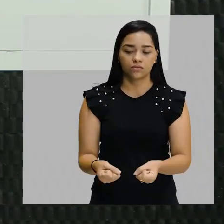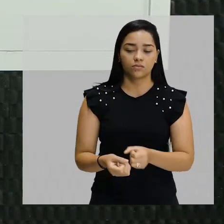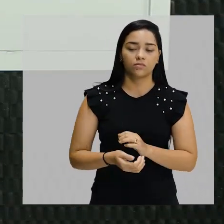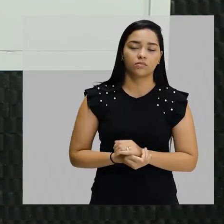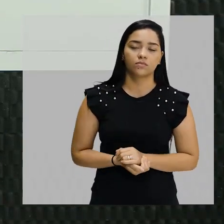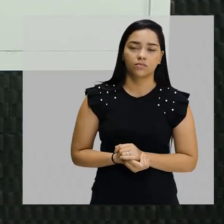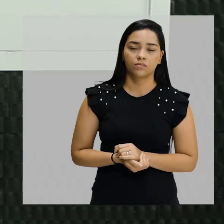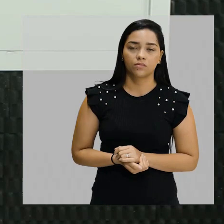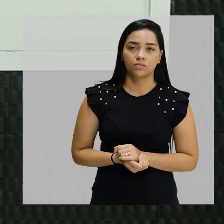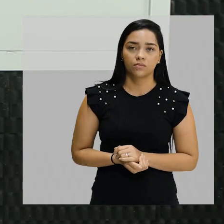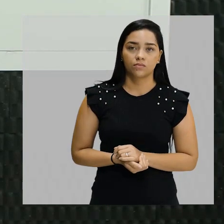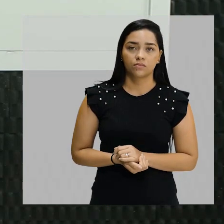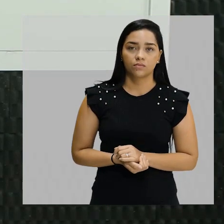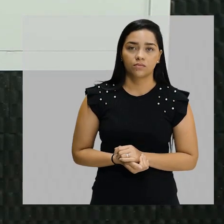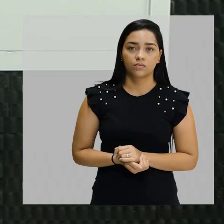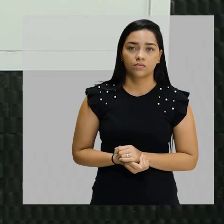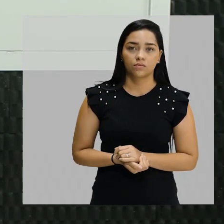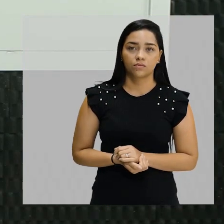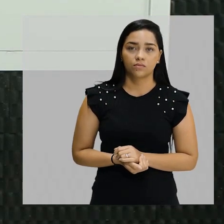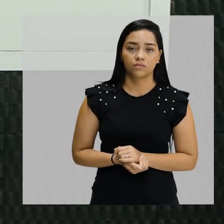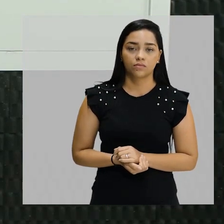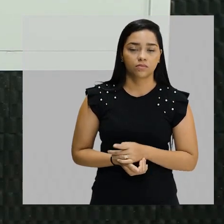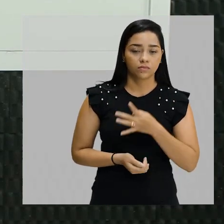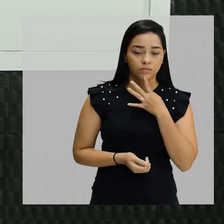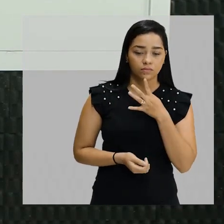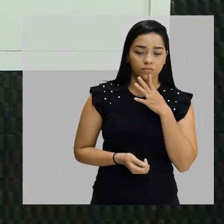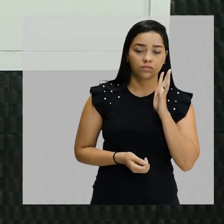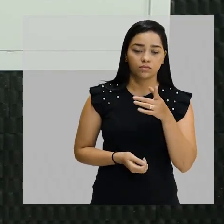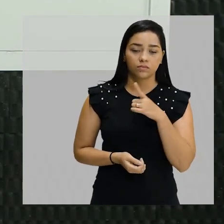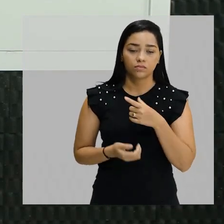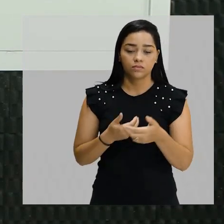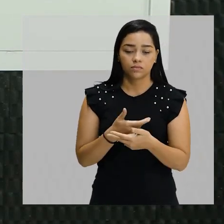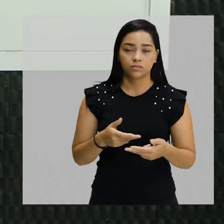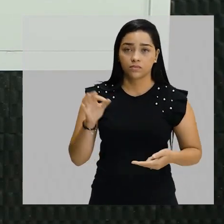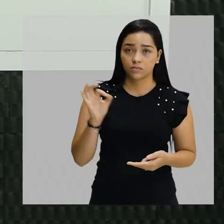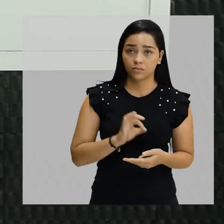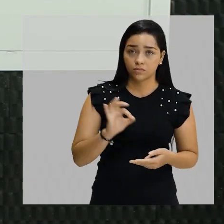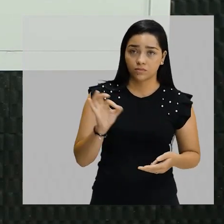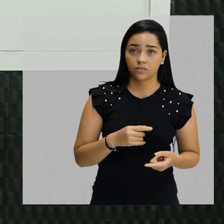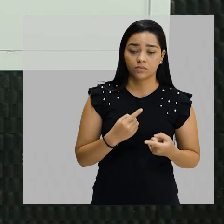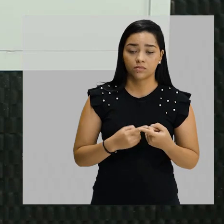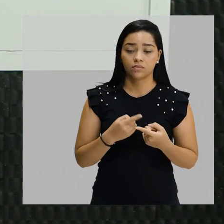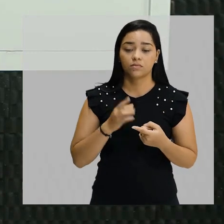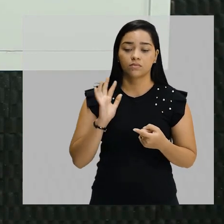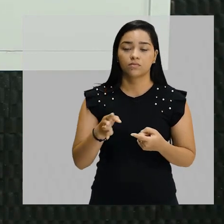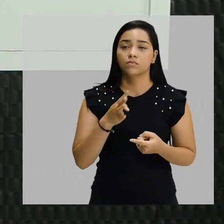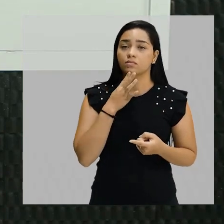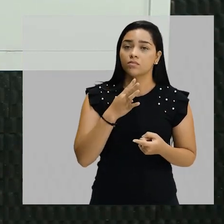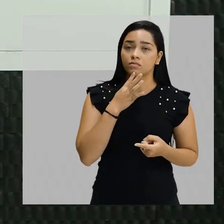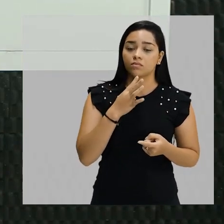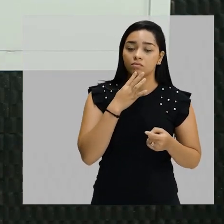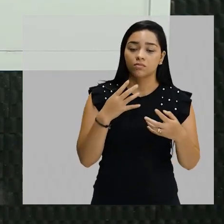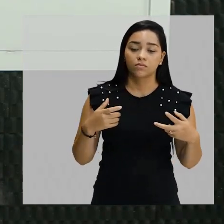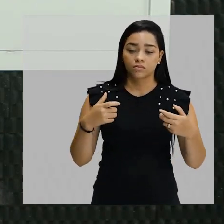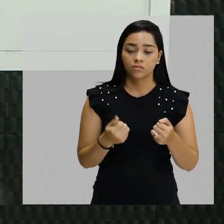conhecimento Olha então nós já temos esses dados aqui ó porque já é conhecimento todo